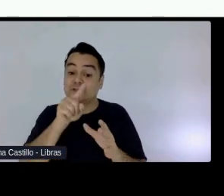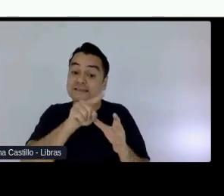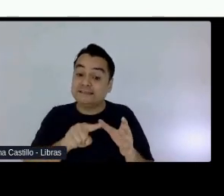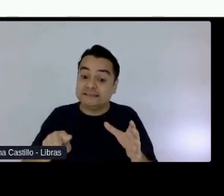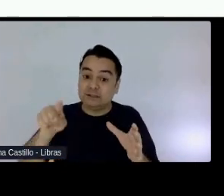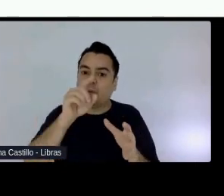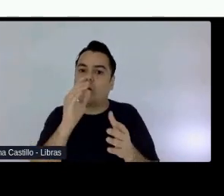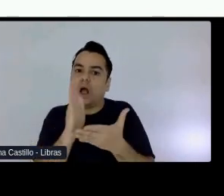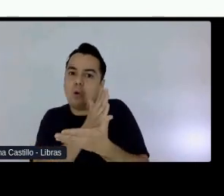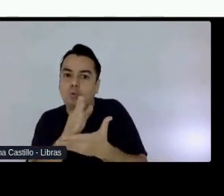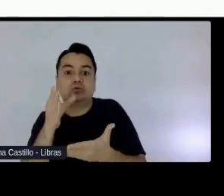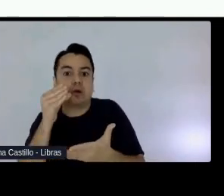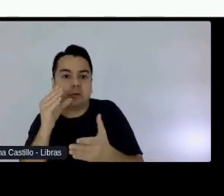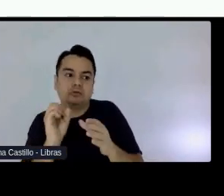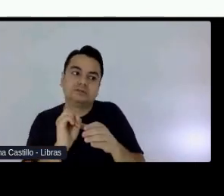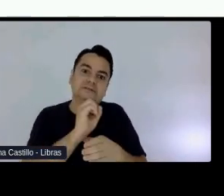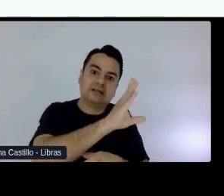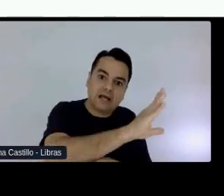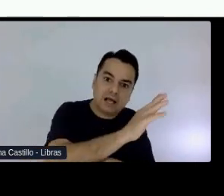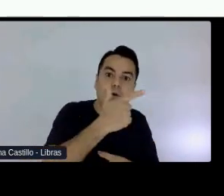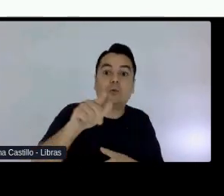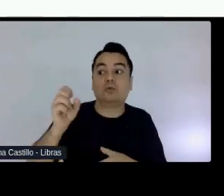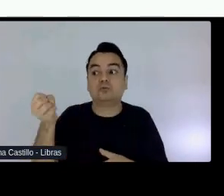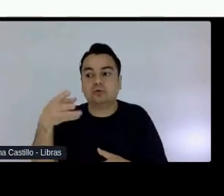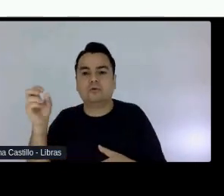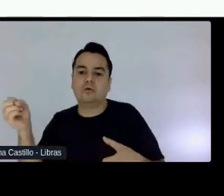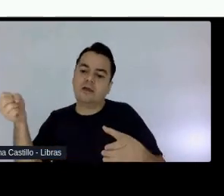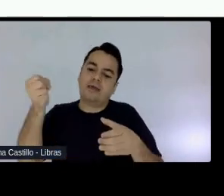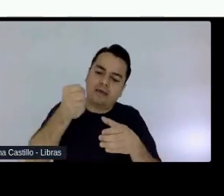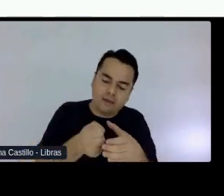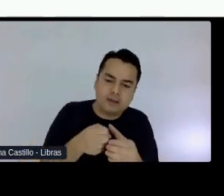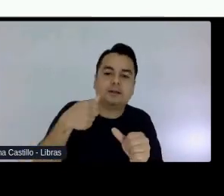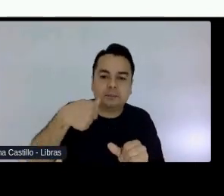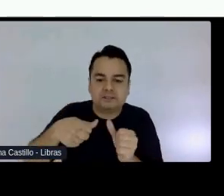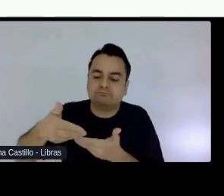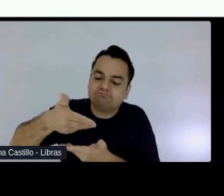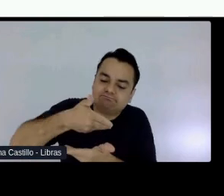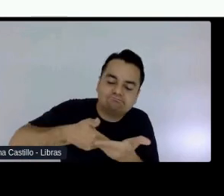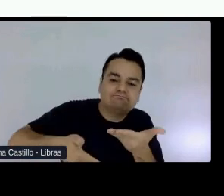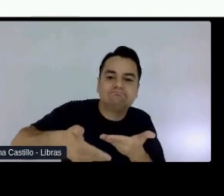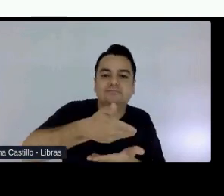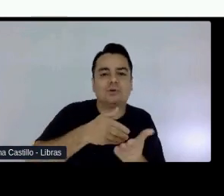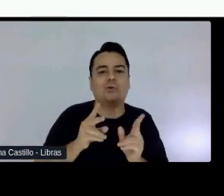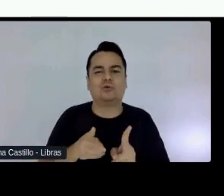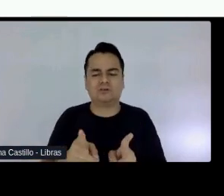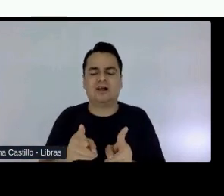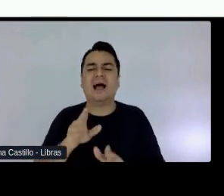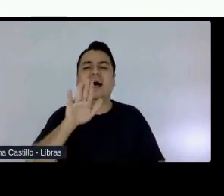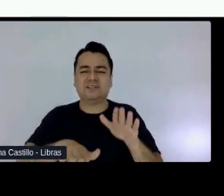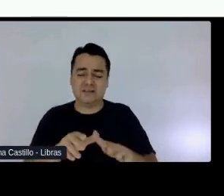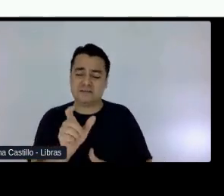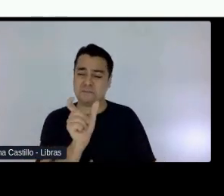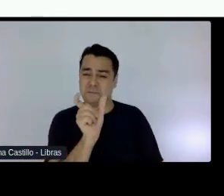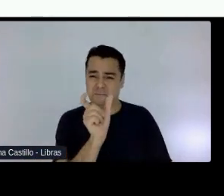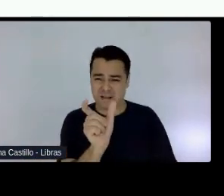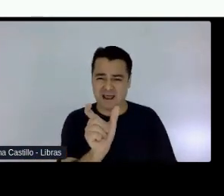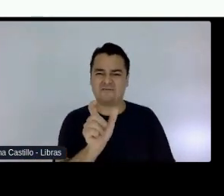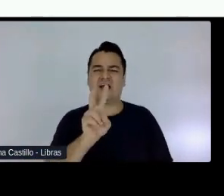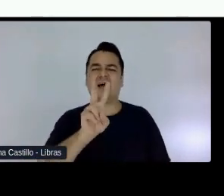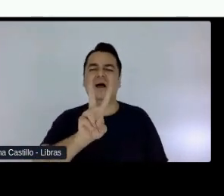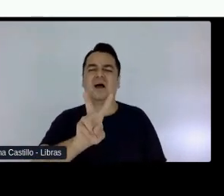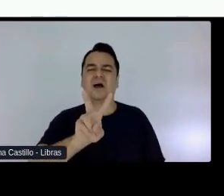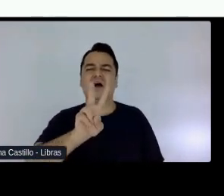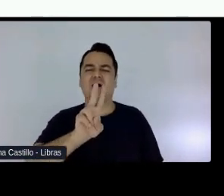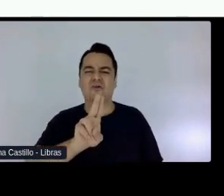importantes. Mas eu vejo muito forte hoje, talvez essa palavrinha esteja muito carimbada, tá?